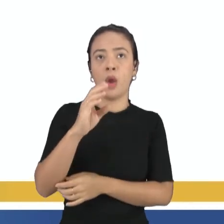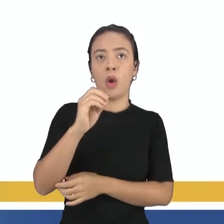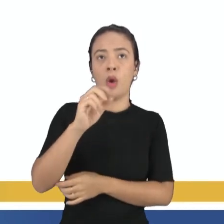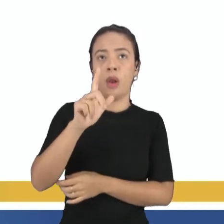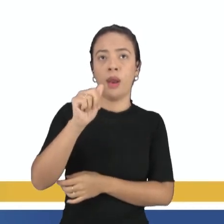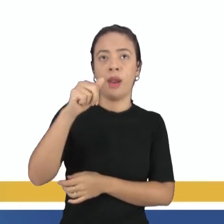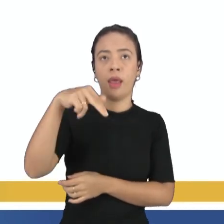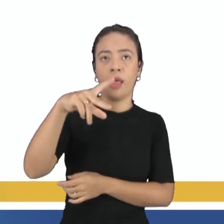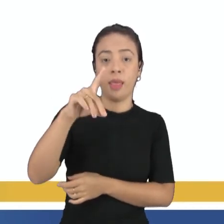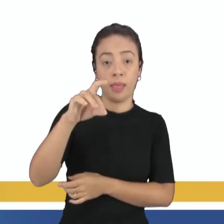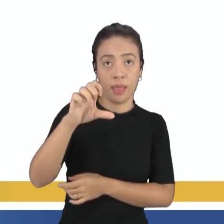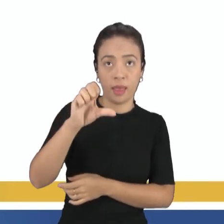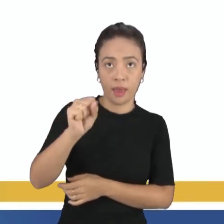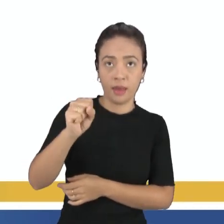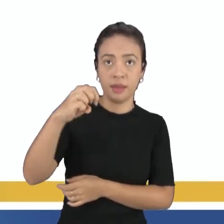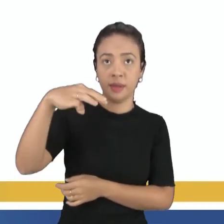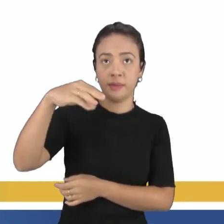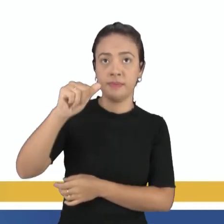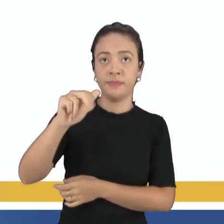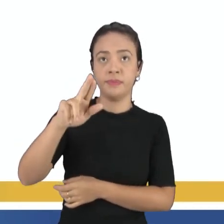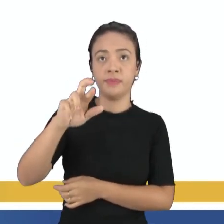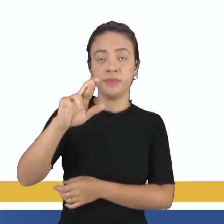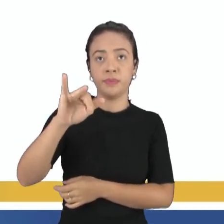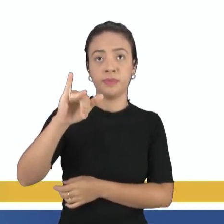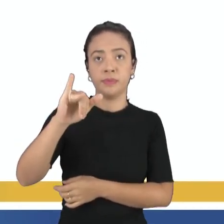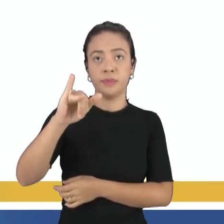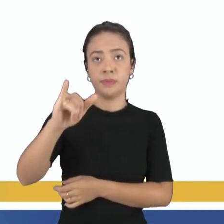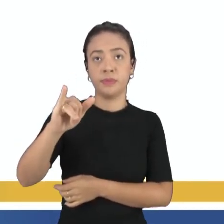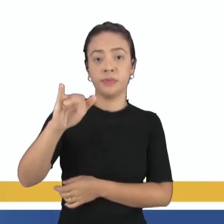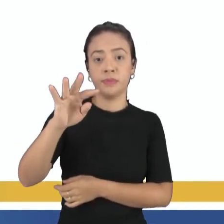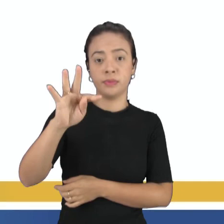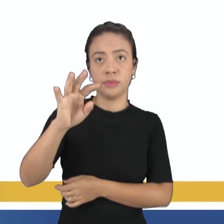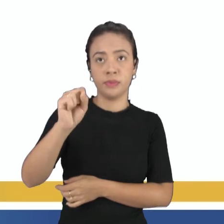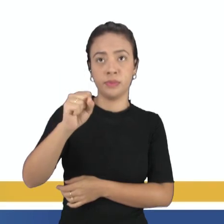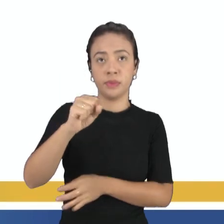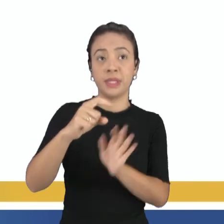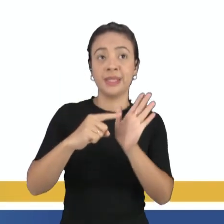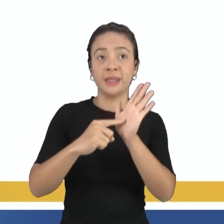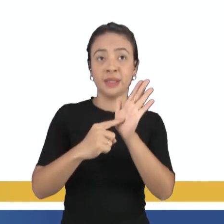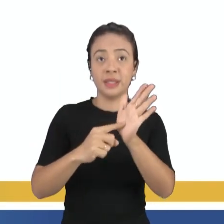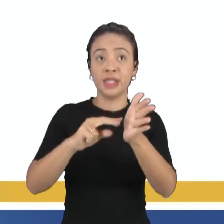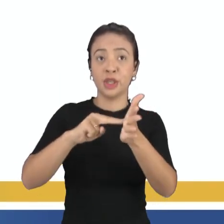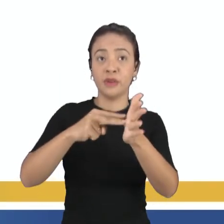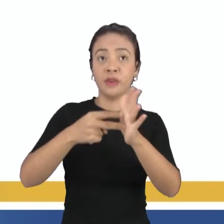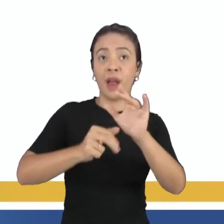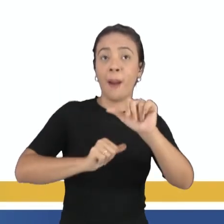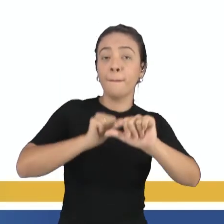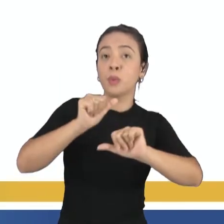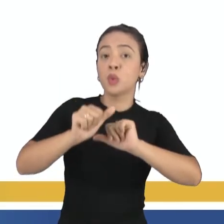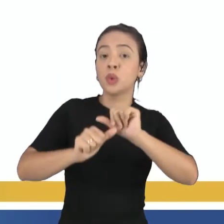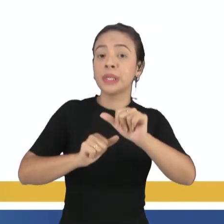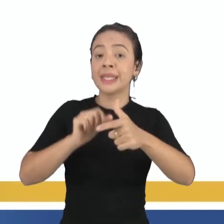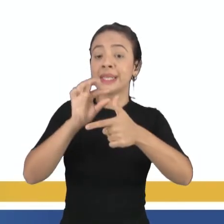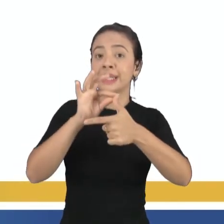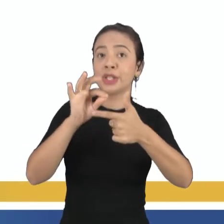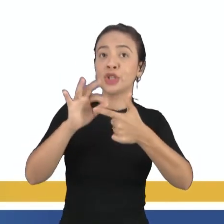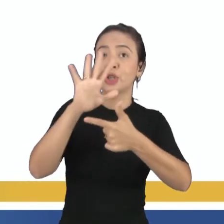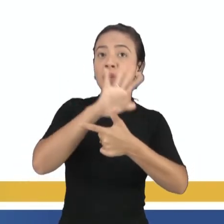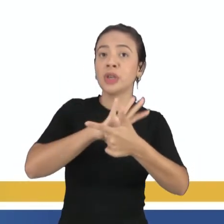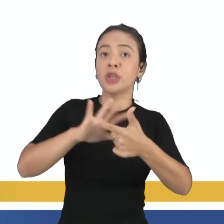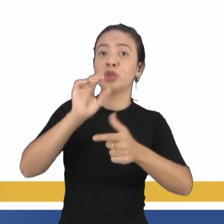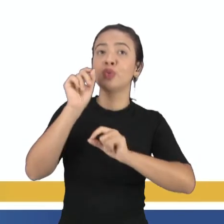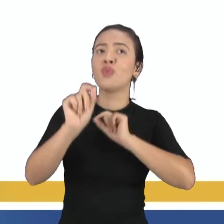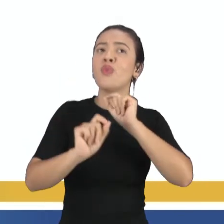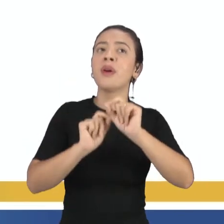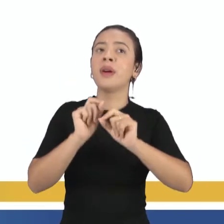1898 a 1972, representa a transformação geométrica da. Então, tá aí o quadro, tá?